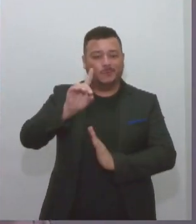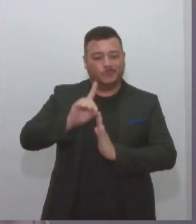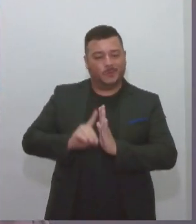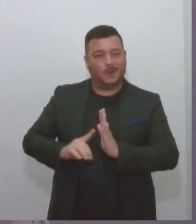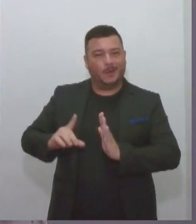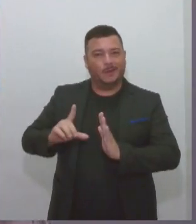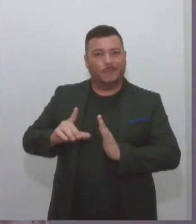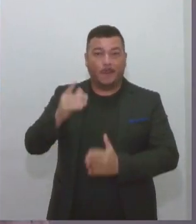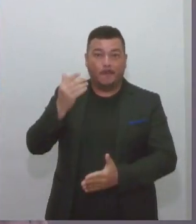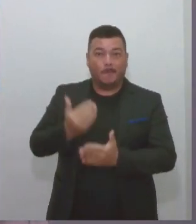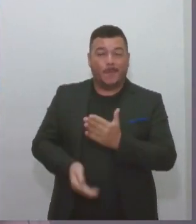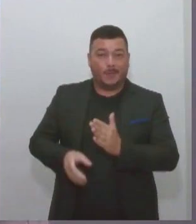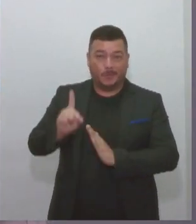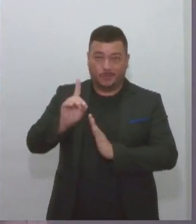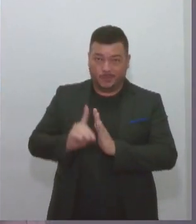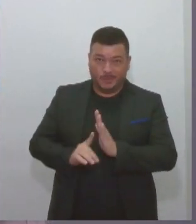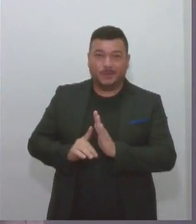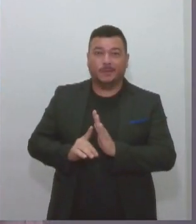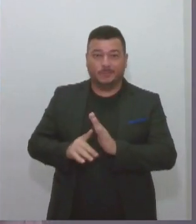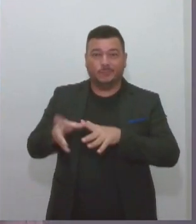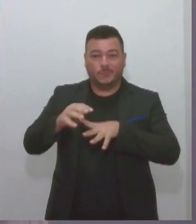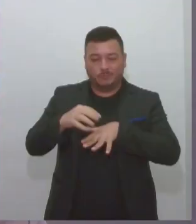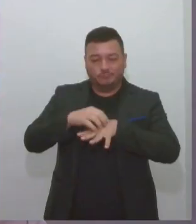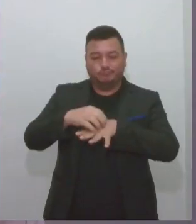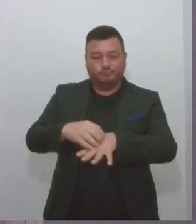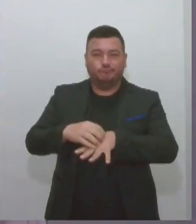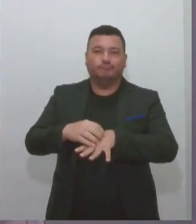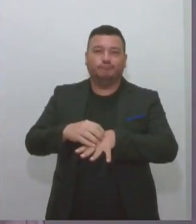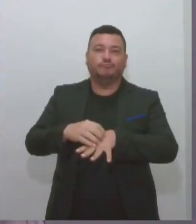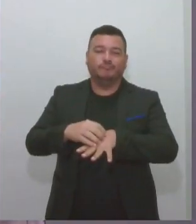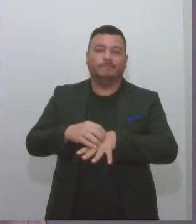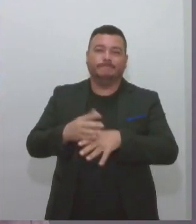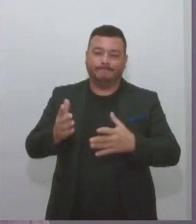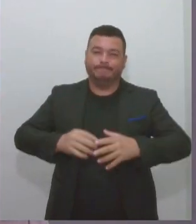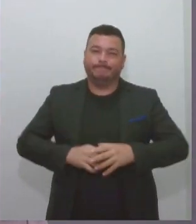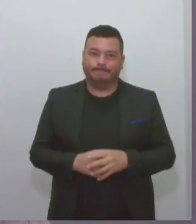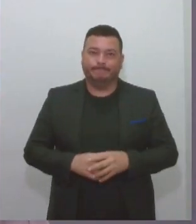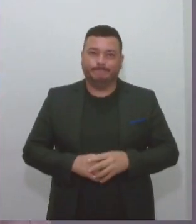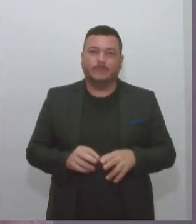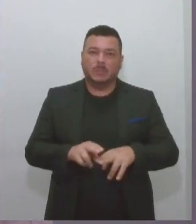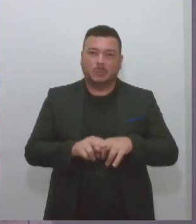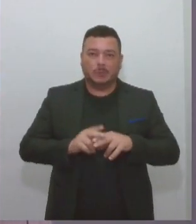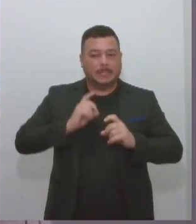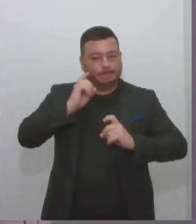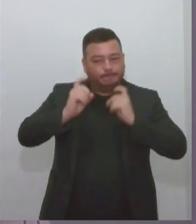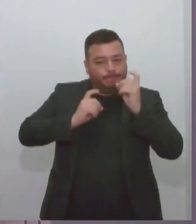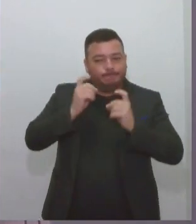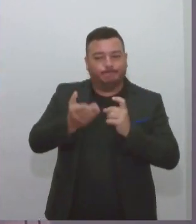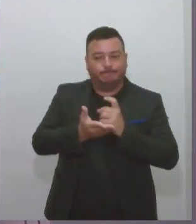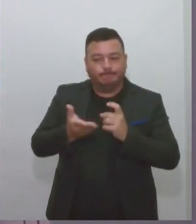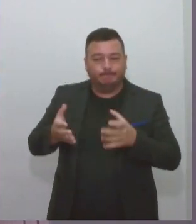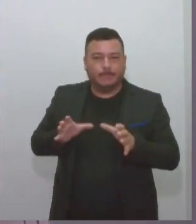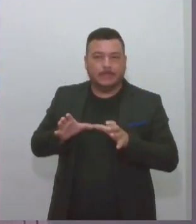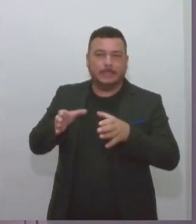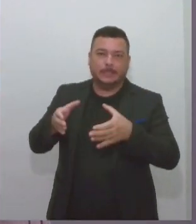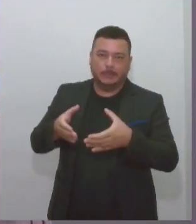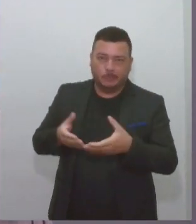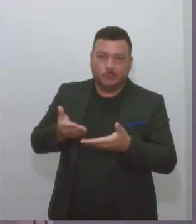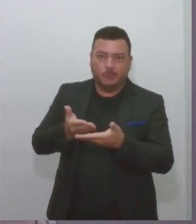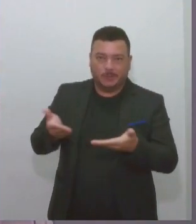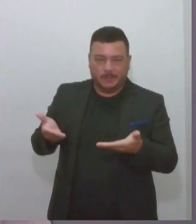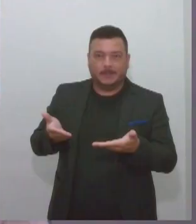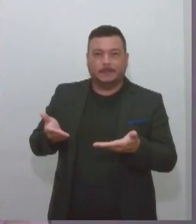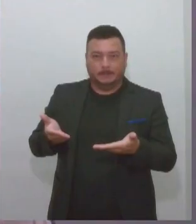né, de transportar os passageiros. Então a gente, em preocupação com essa categoria, tanto